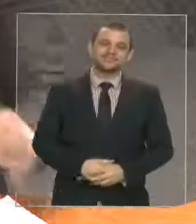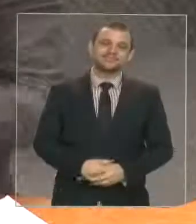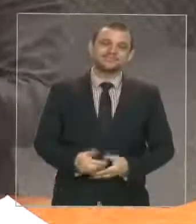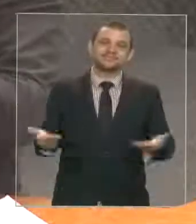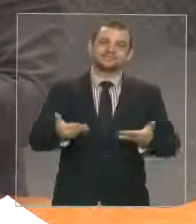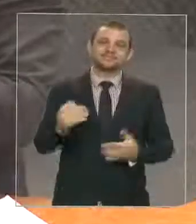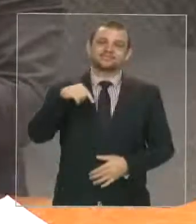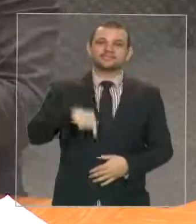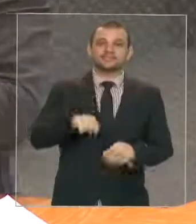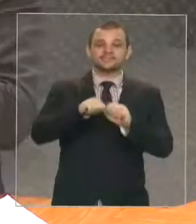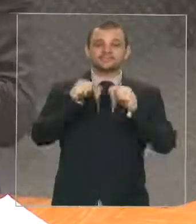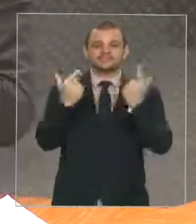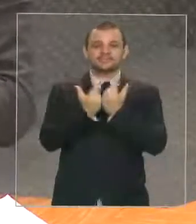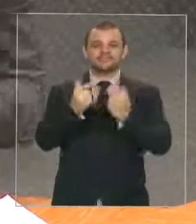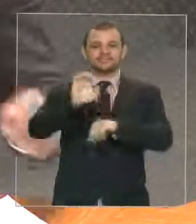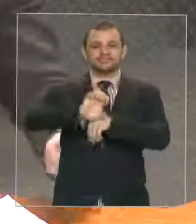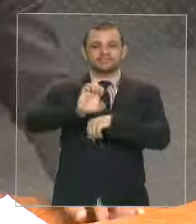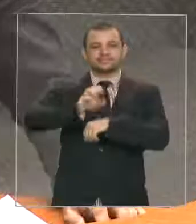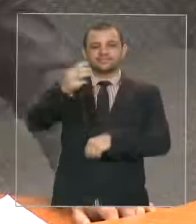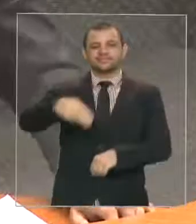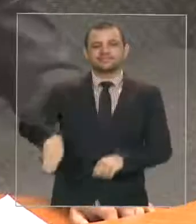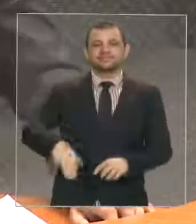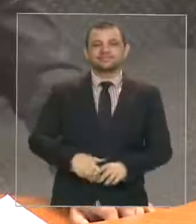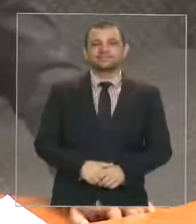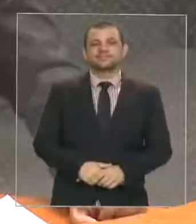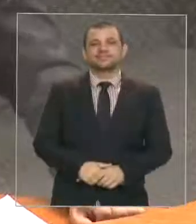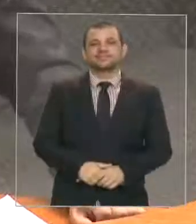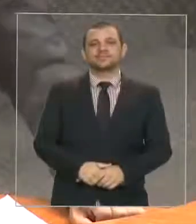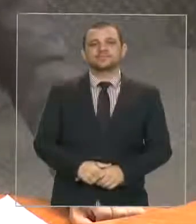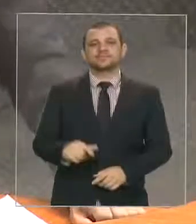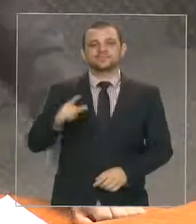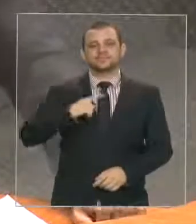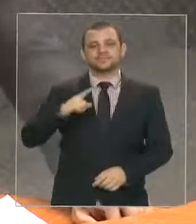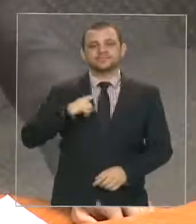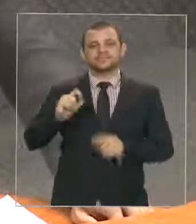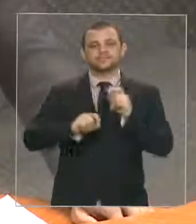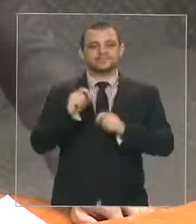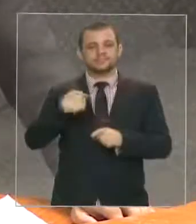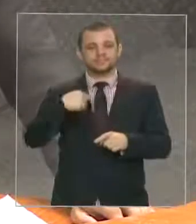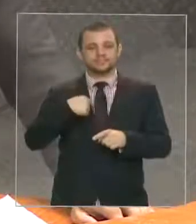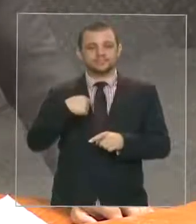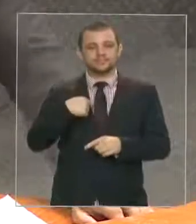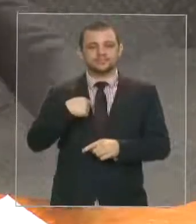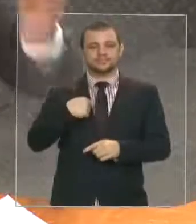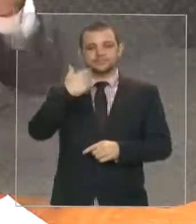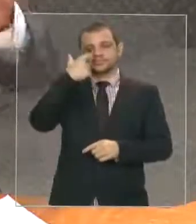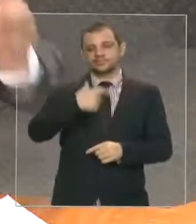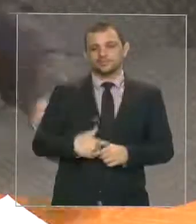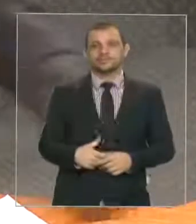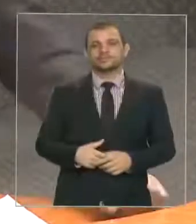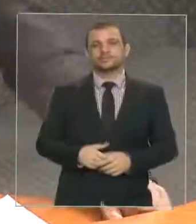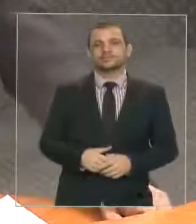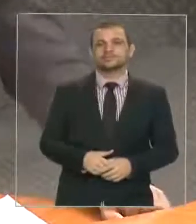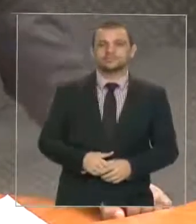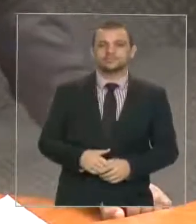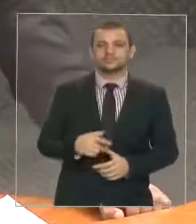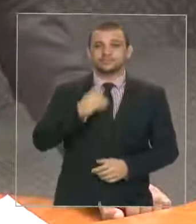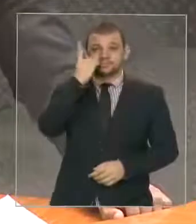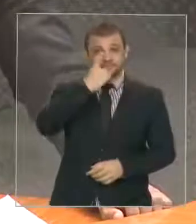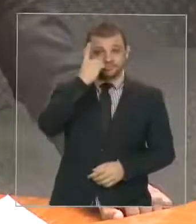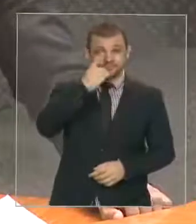Maranhão, ela tem uma vaga, tem um cargo, ocupado por um deputado estadual que estudou em escola